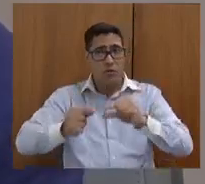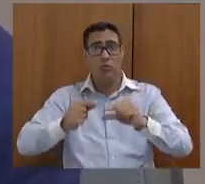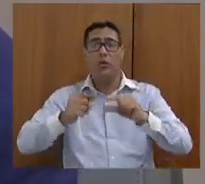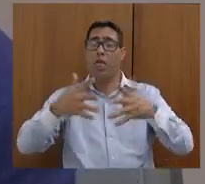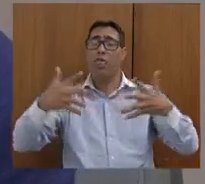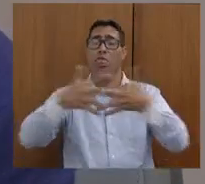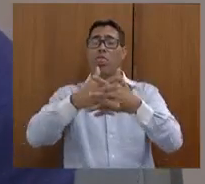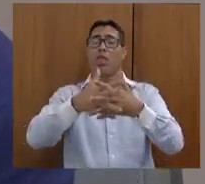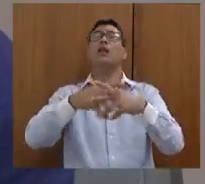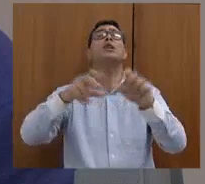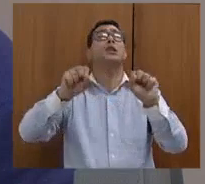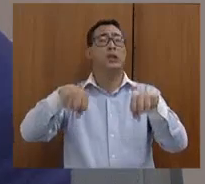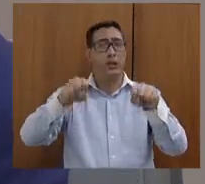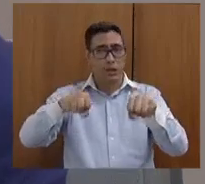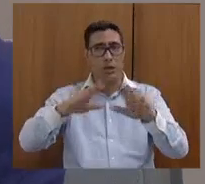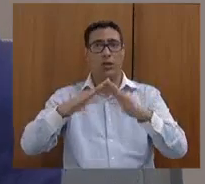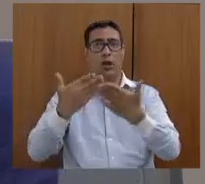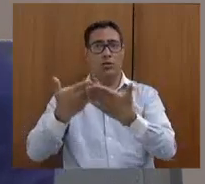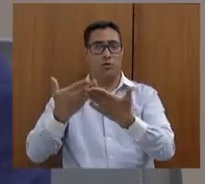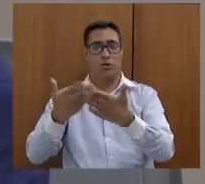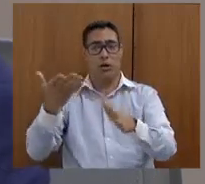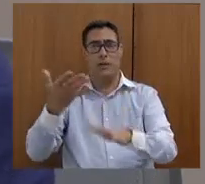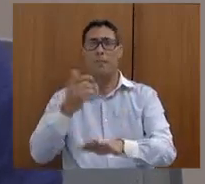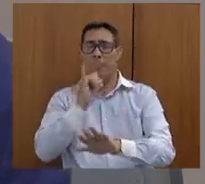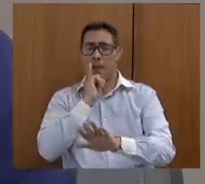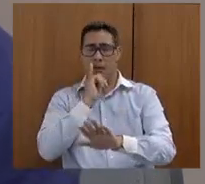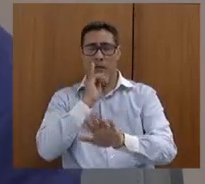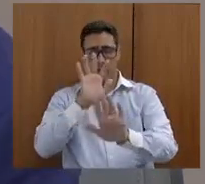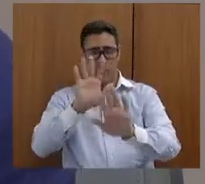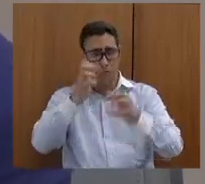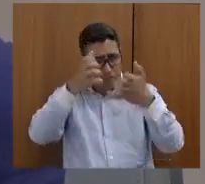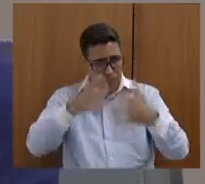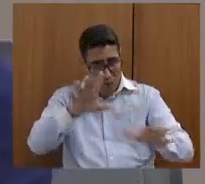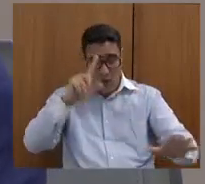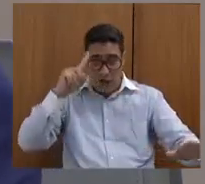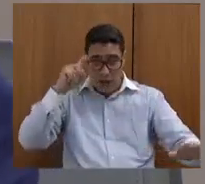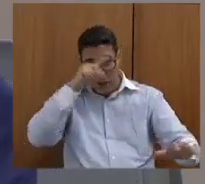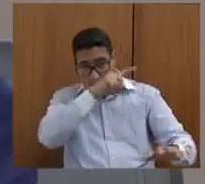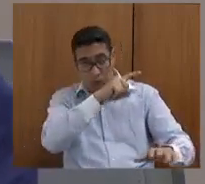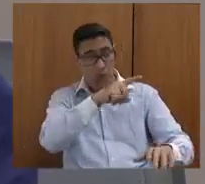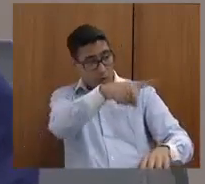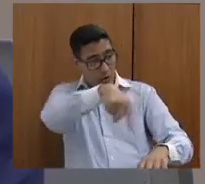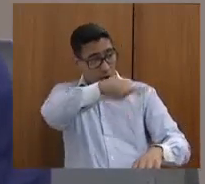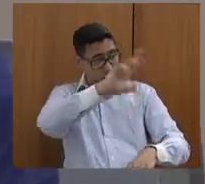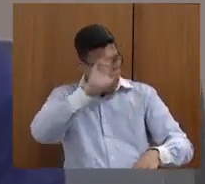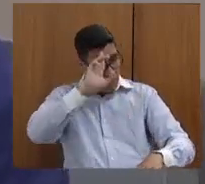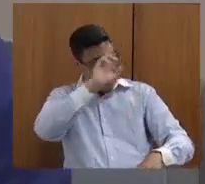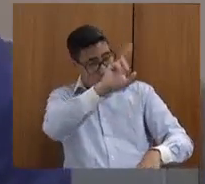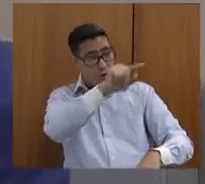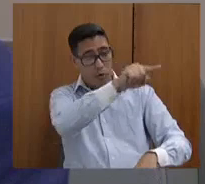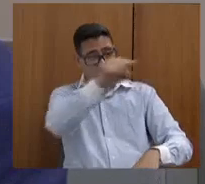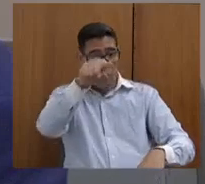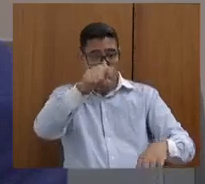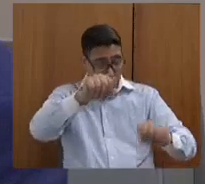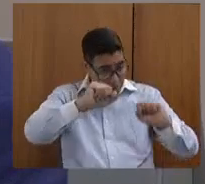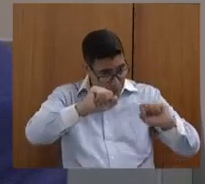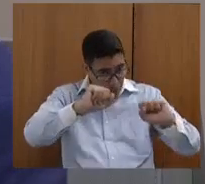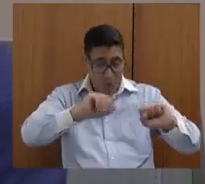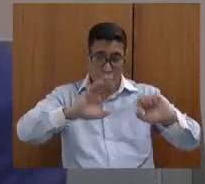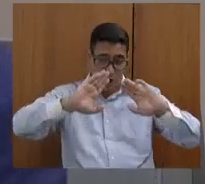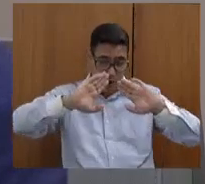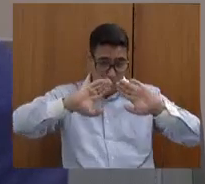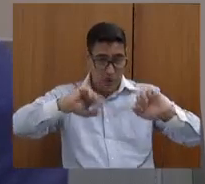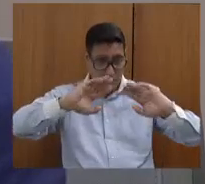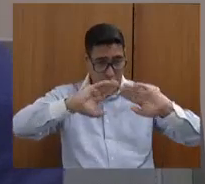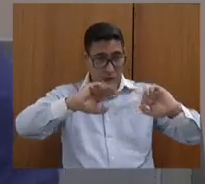as nossas escolas eu quero te dar um exemplo que foi muito difícil convencer os diretores de escolas que eles poderiam pedir verba